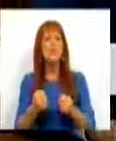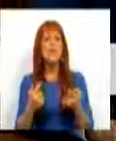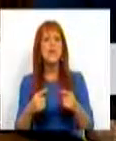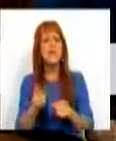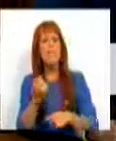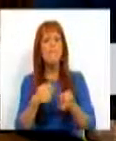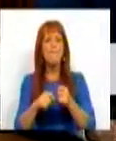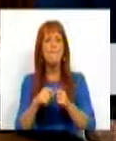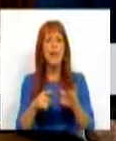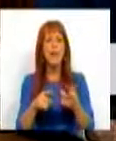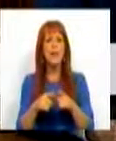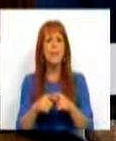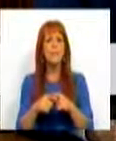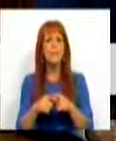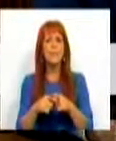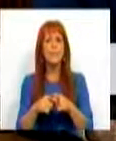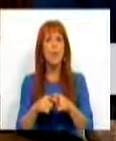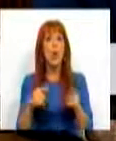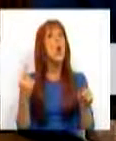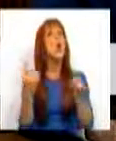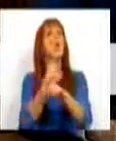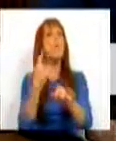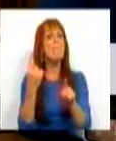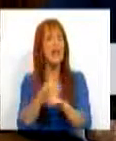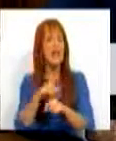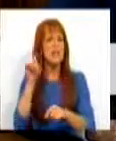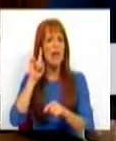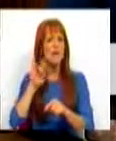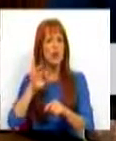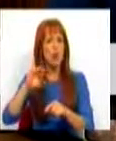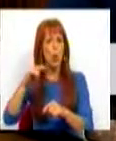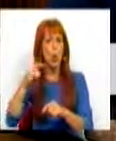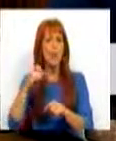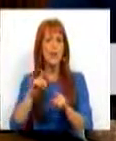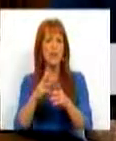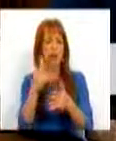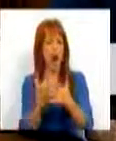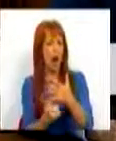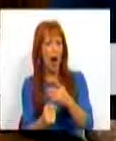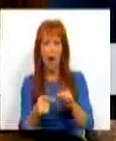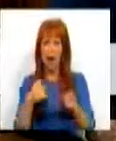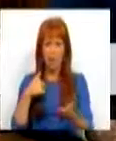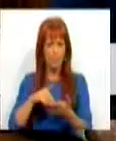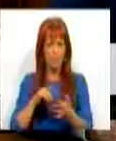1 que assumimos o Conselho de Administração da Oitante, acerca do famoso haircut, portanto